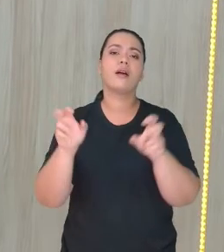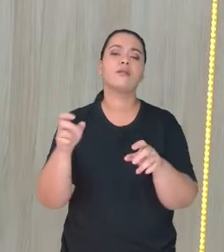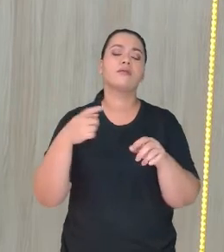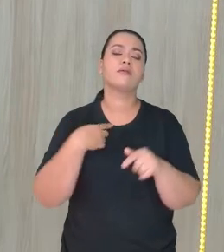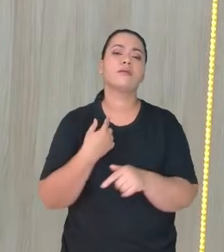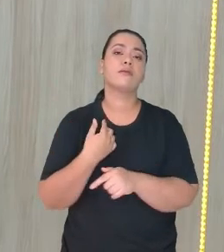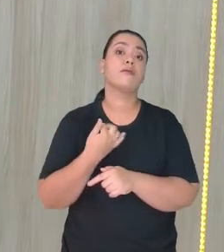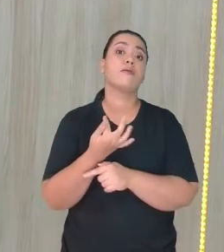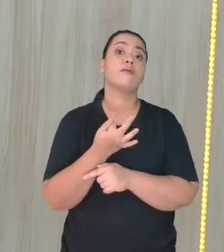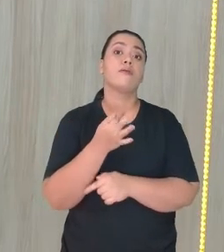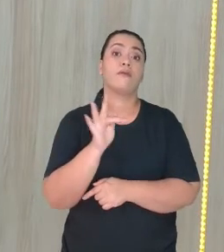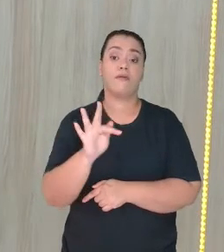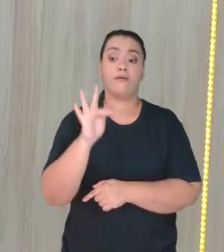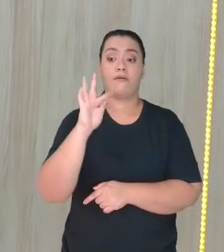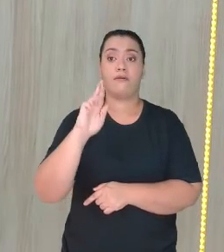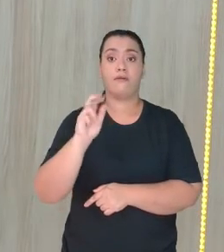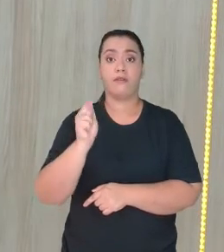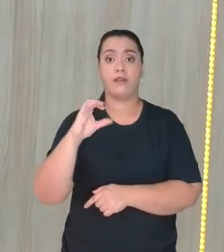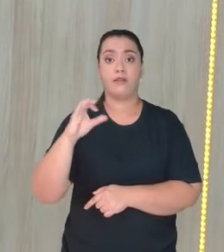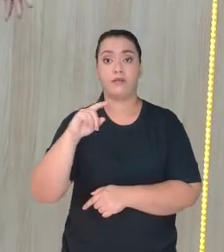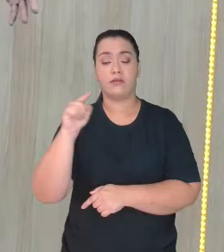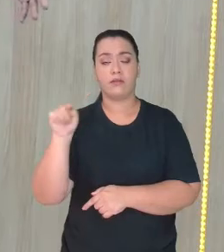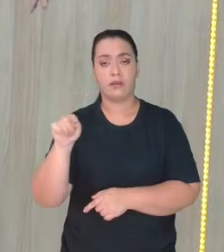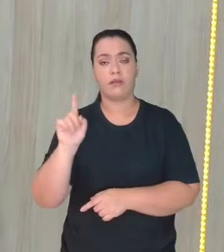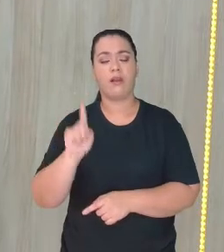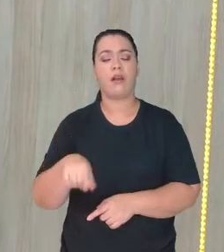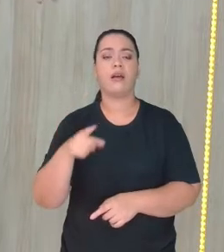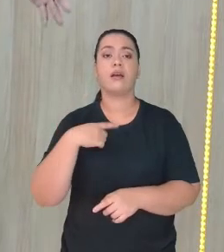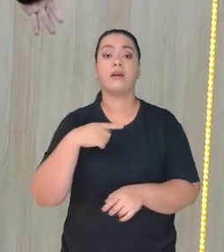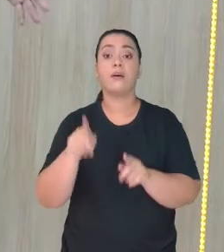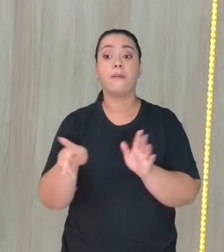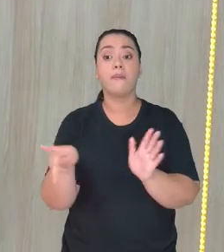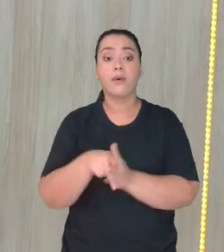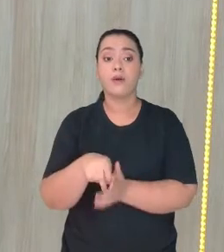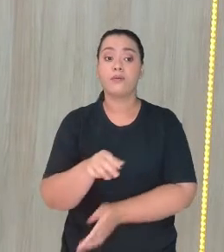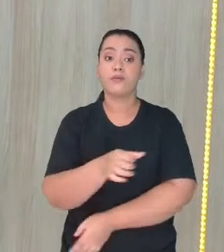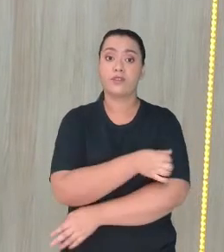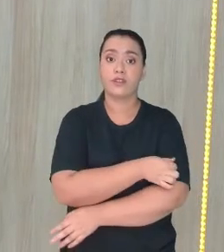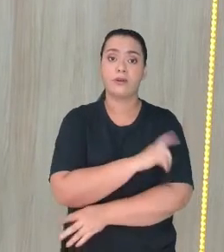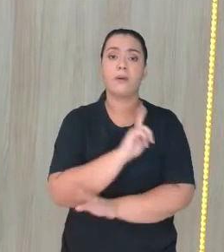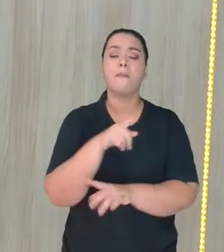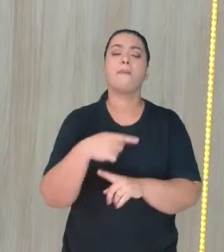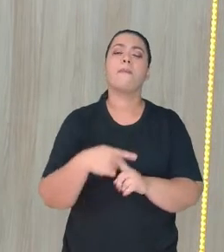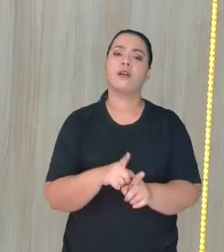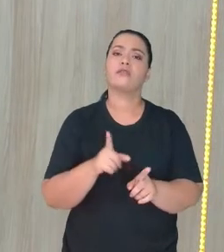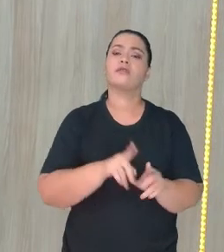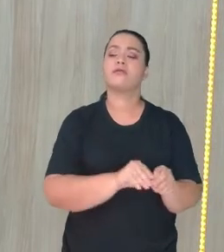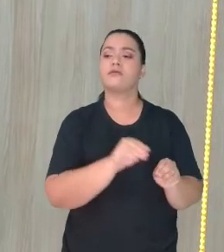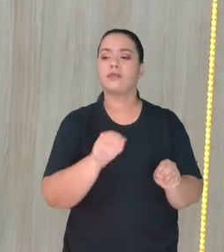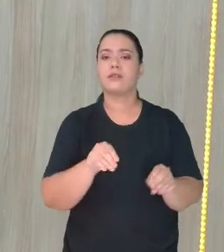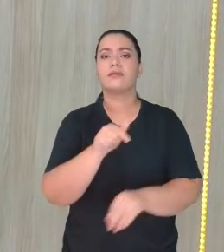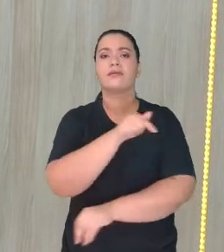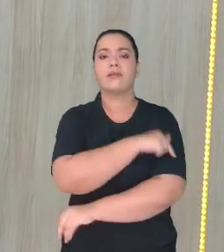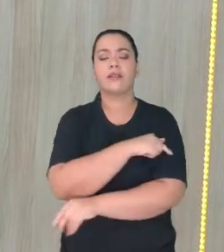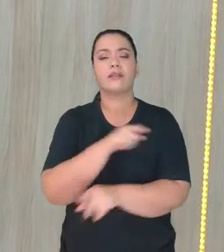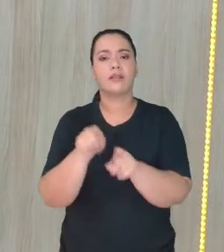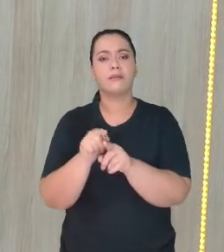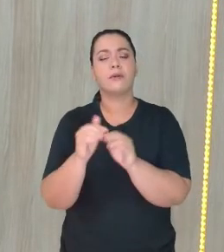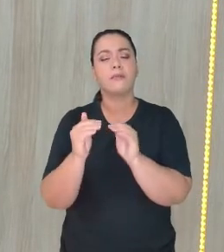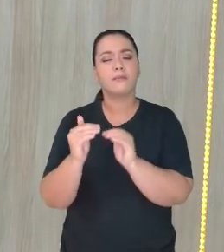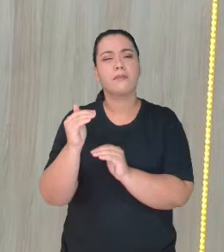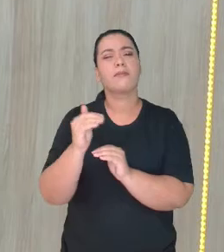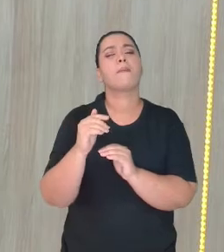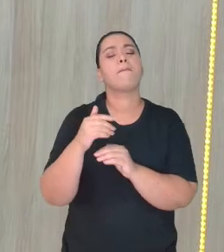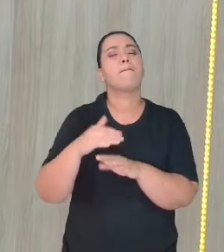fração, que é um assunto do 6º ano, mas quando a gente traz ele para o 7º ano, a gente eleva um pouquinho